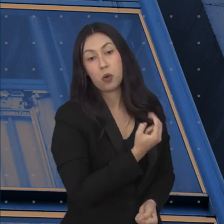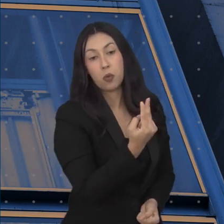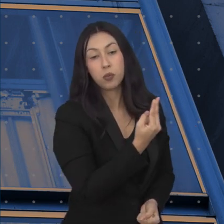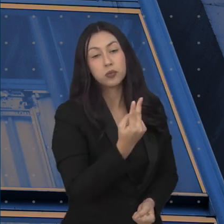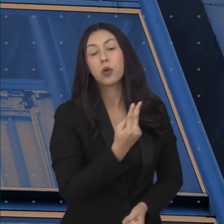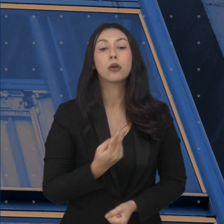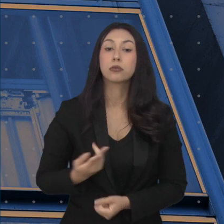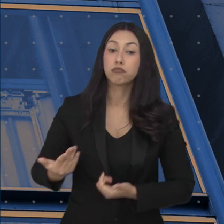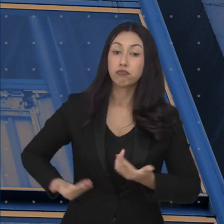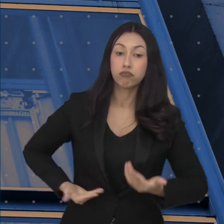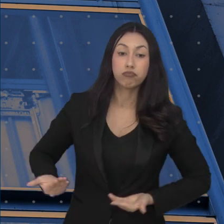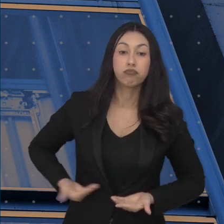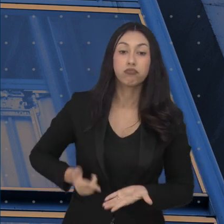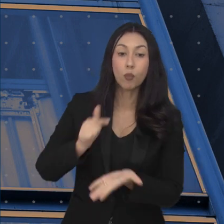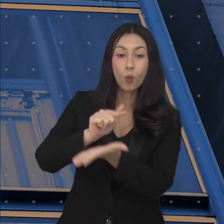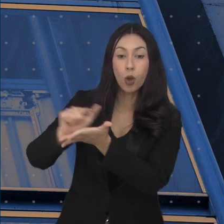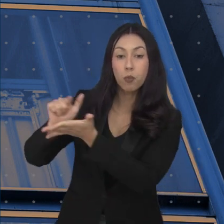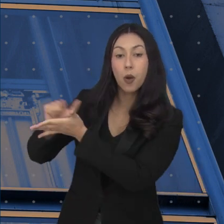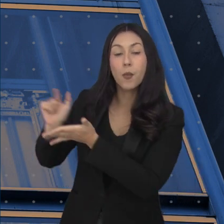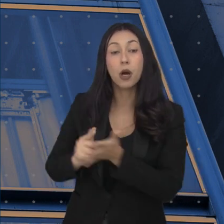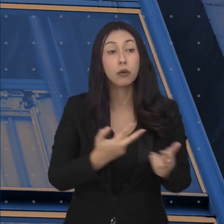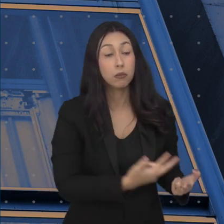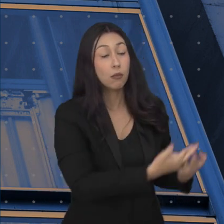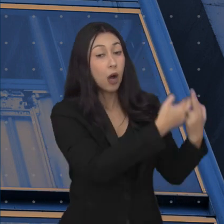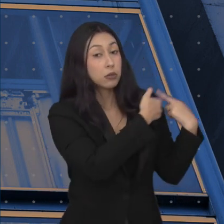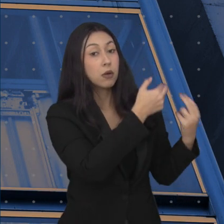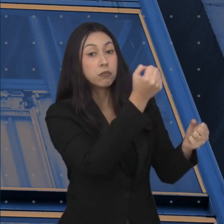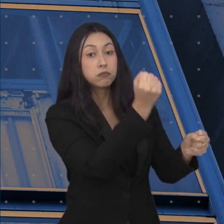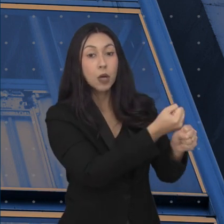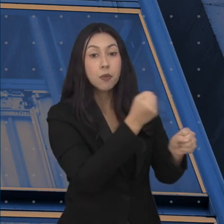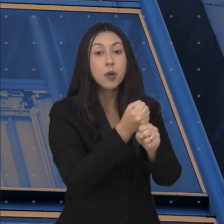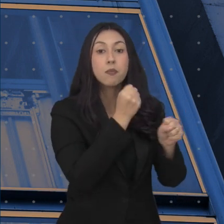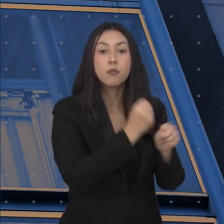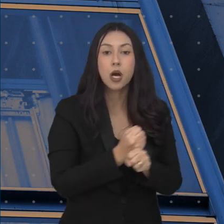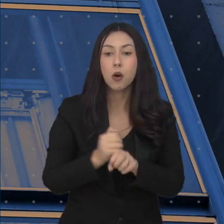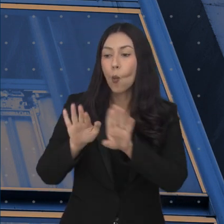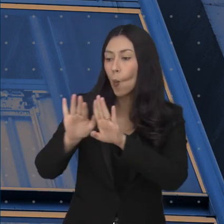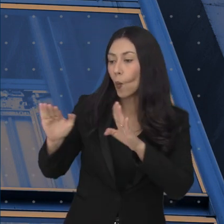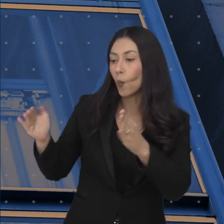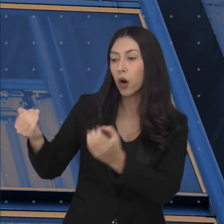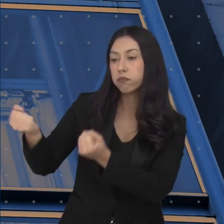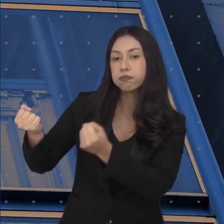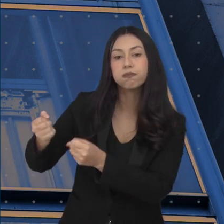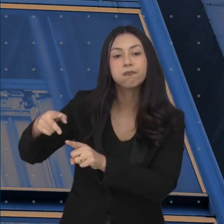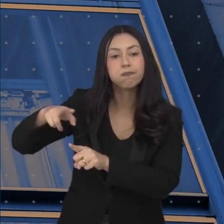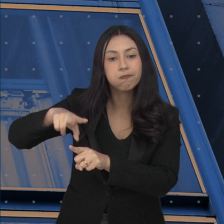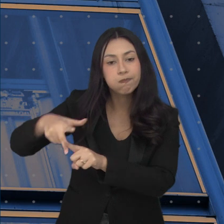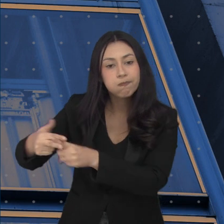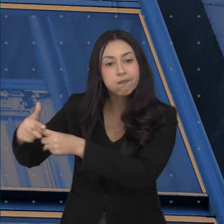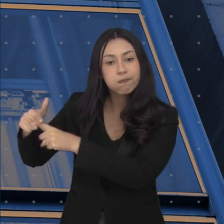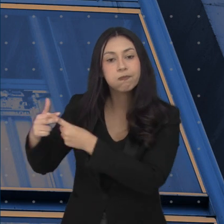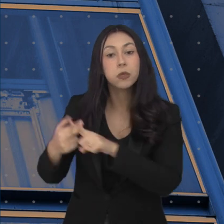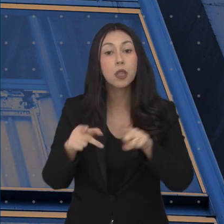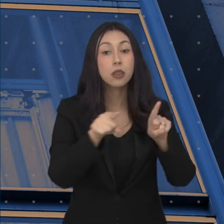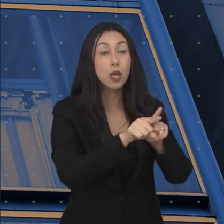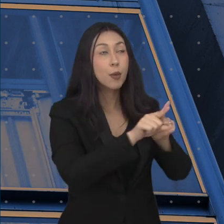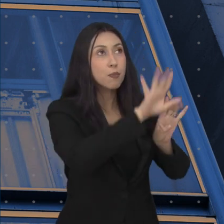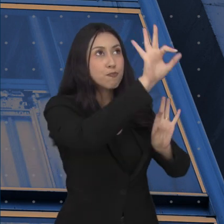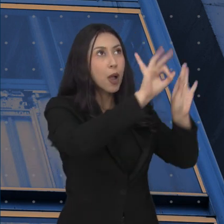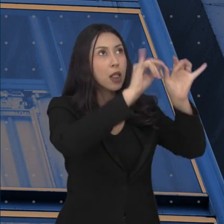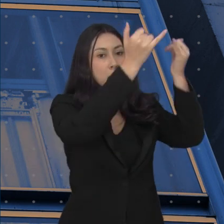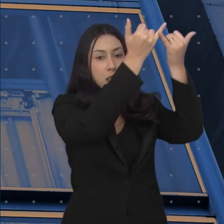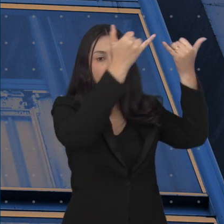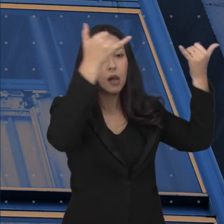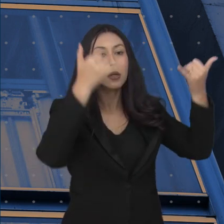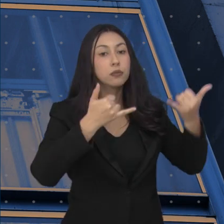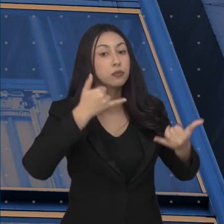eletricista 2, empregado doméstico, encarregado de obras, funileiro de veículos, instalador, reparador de linhas